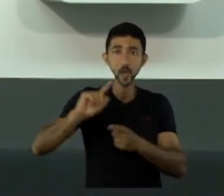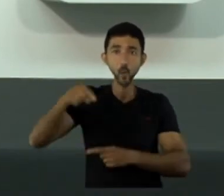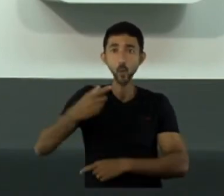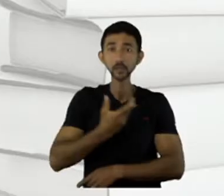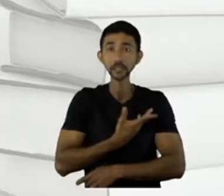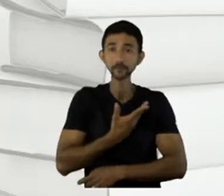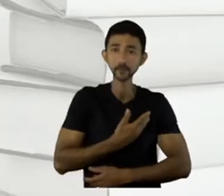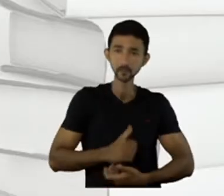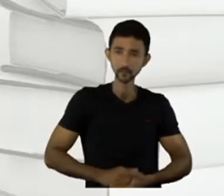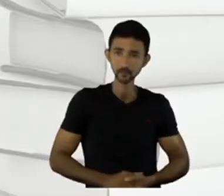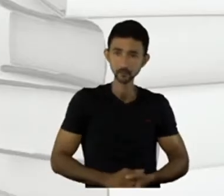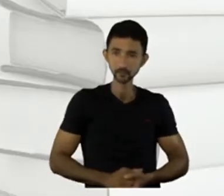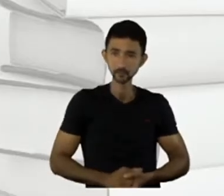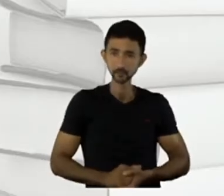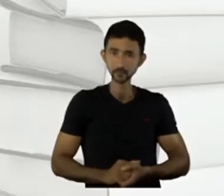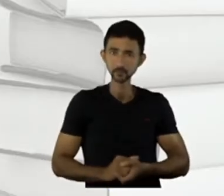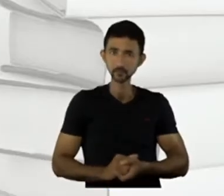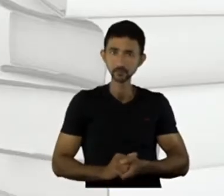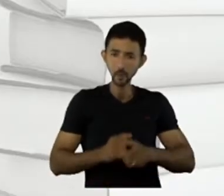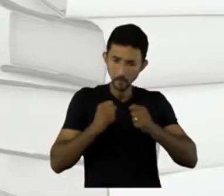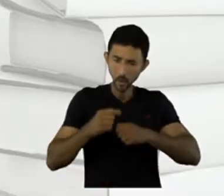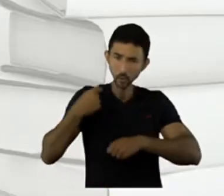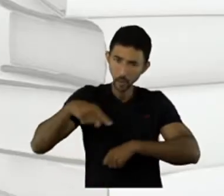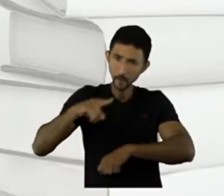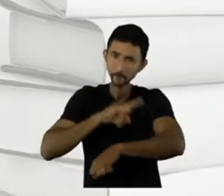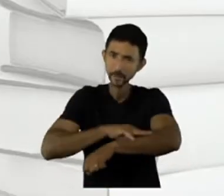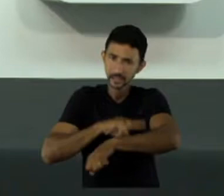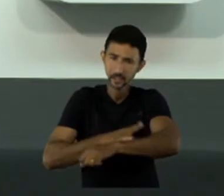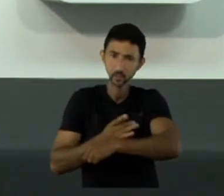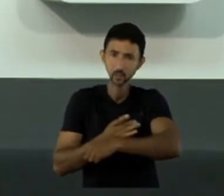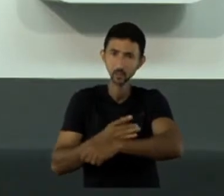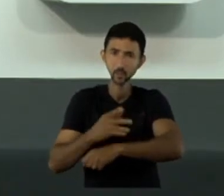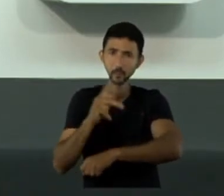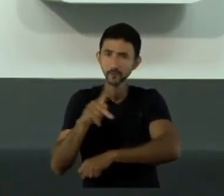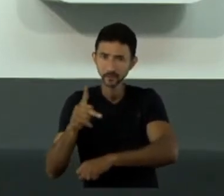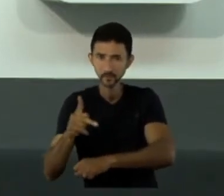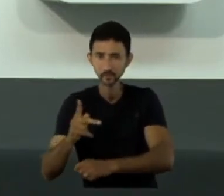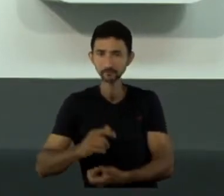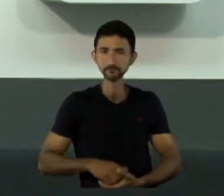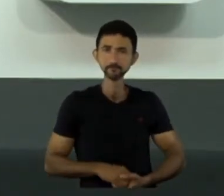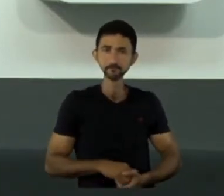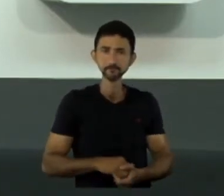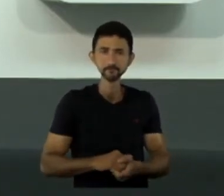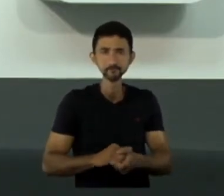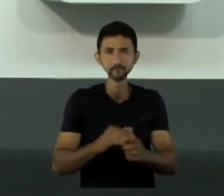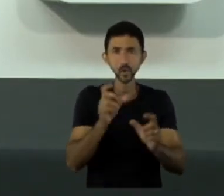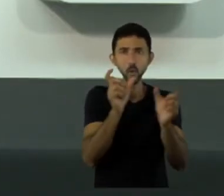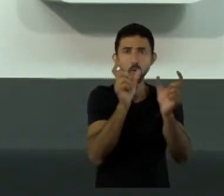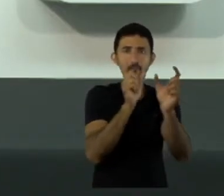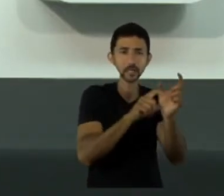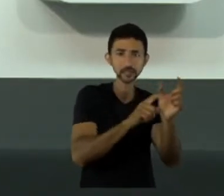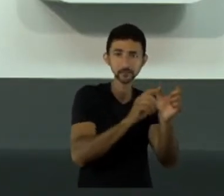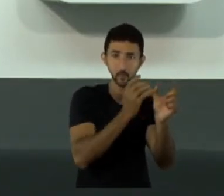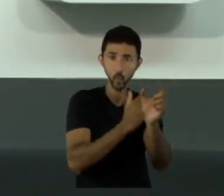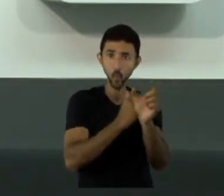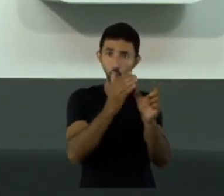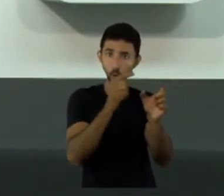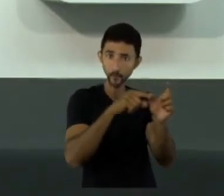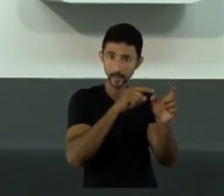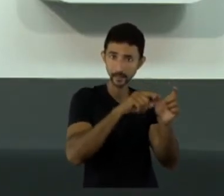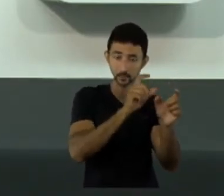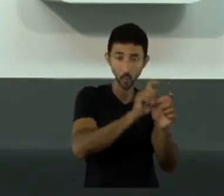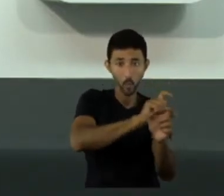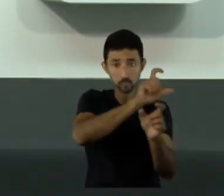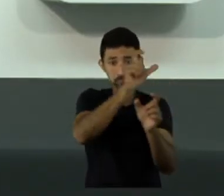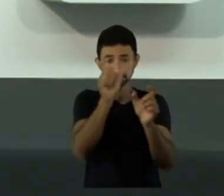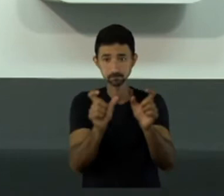pode falar, posso ir ao banheiro, professora? Então, o vocativo ele pode aparecer no começo,